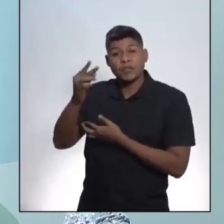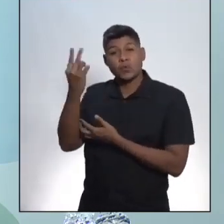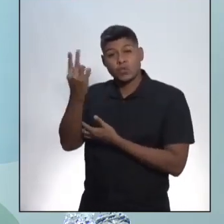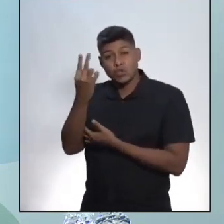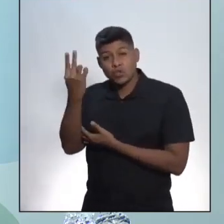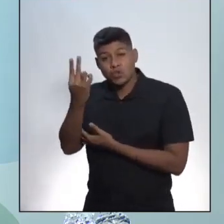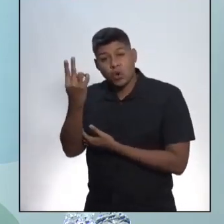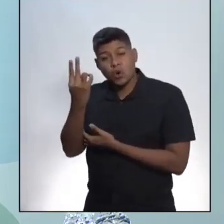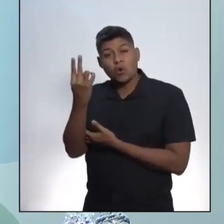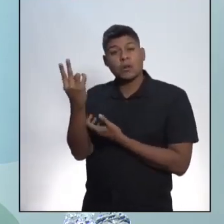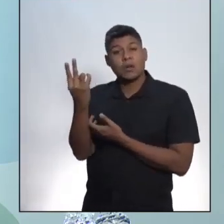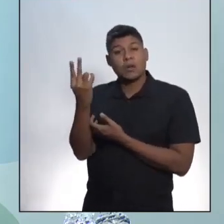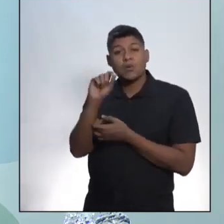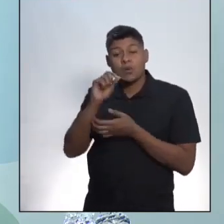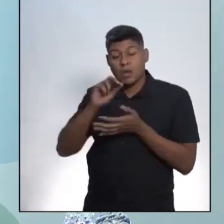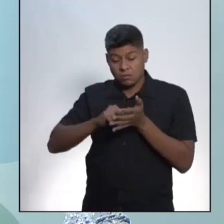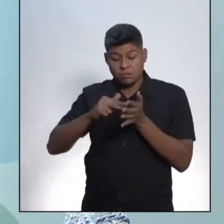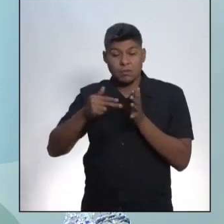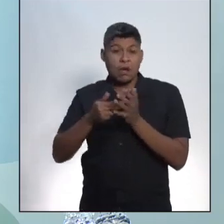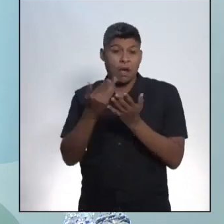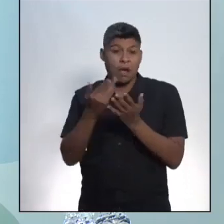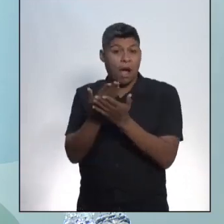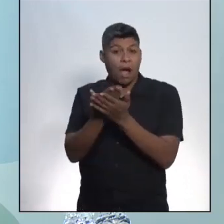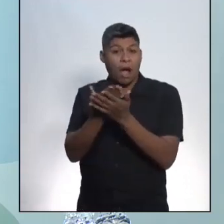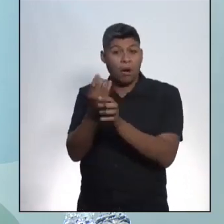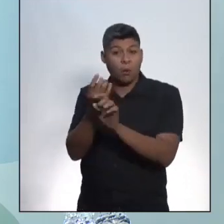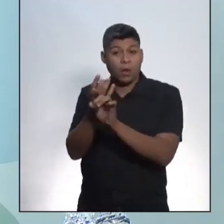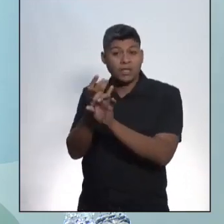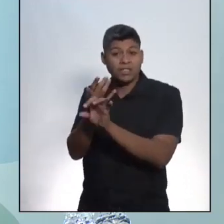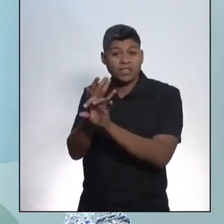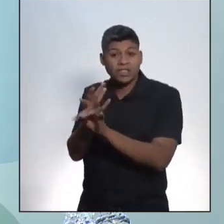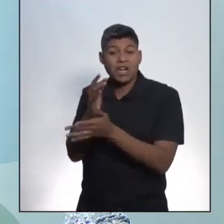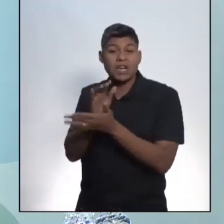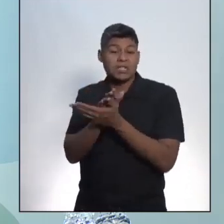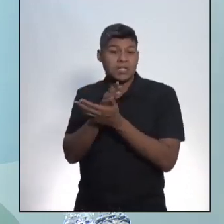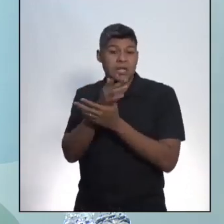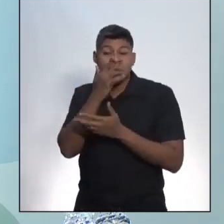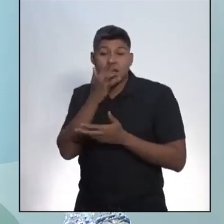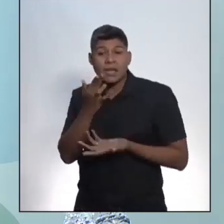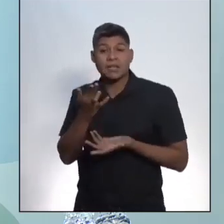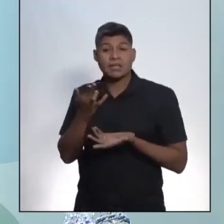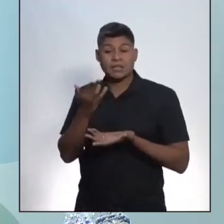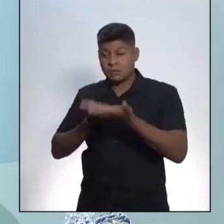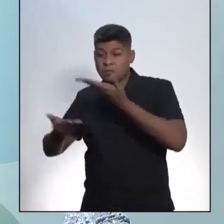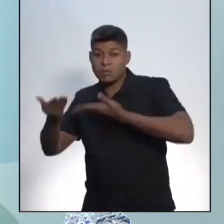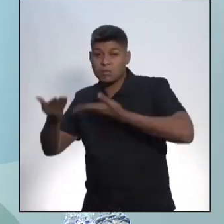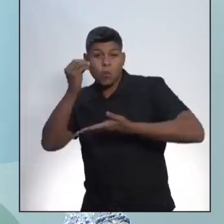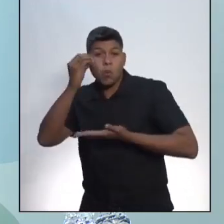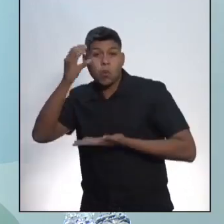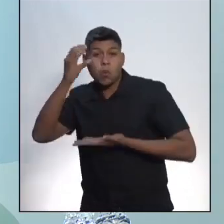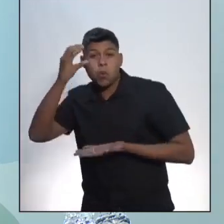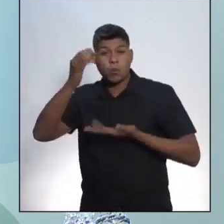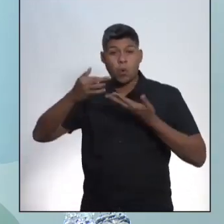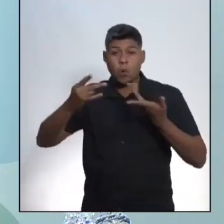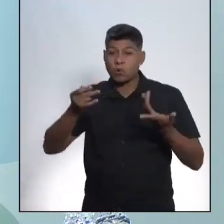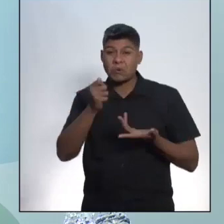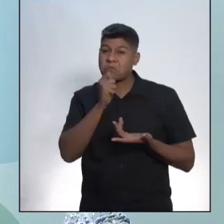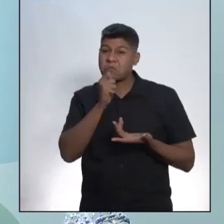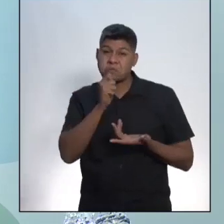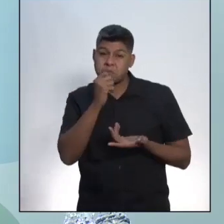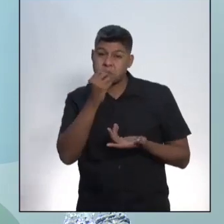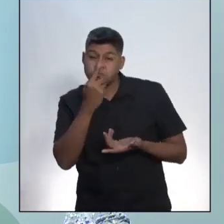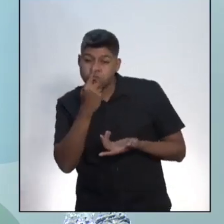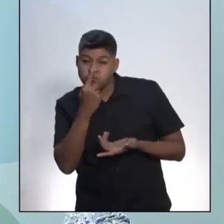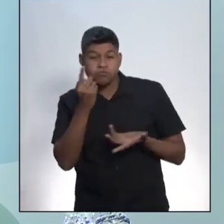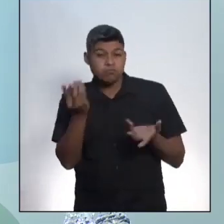História, fazer essas adequações das aulas remotas, ter que se apropriar de um tanto de conhecimento de ferramentas que você não tinha intimidade?